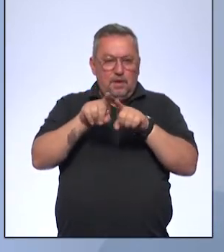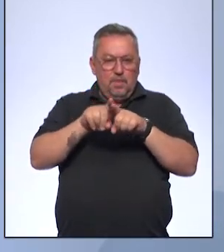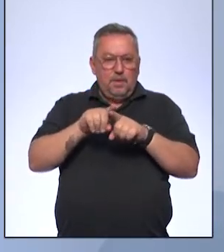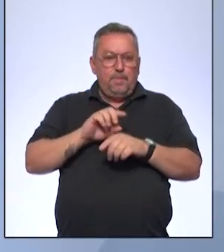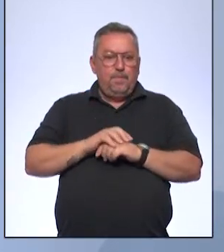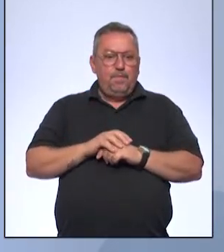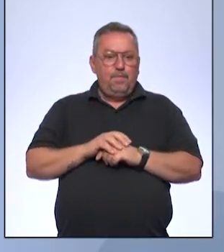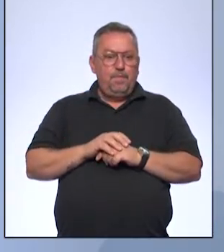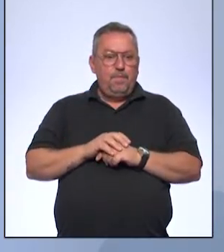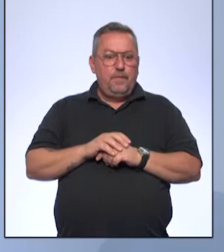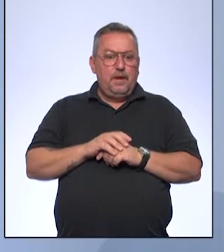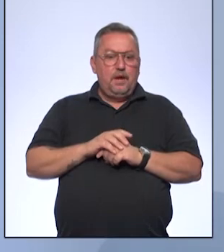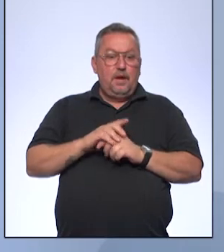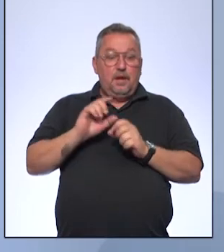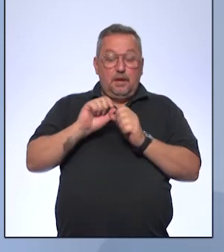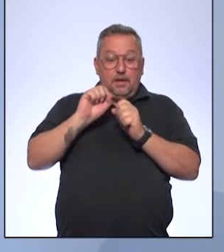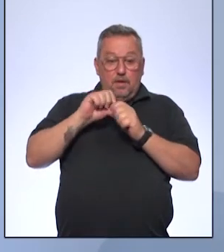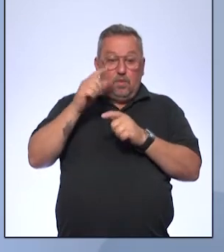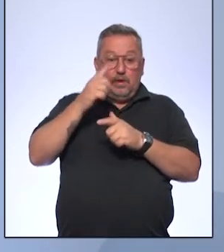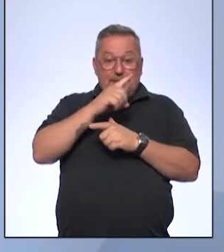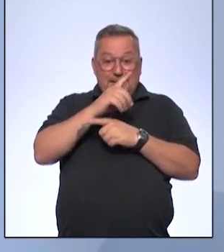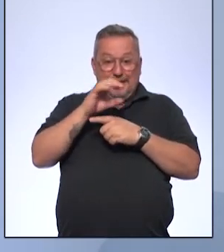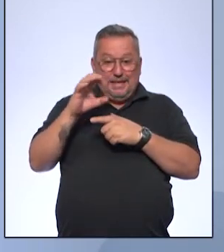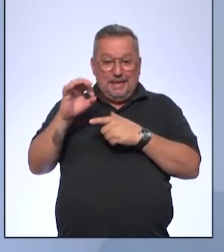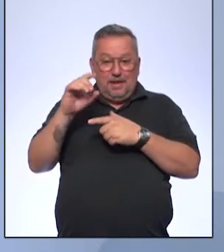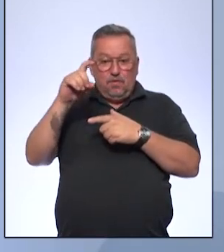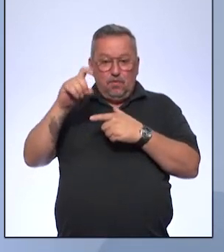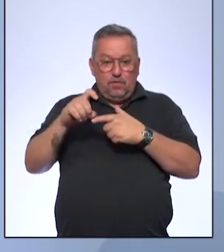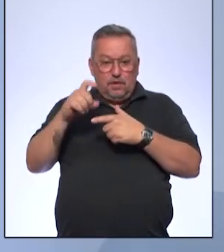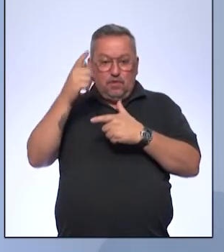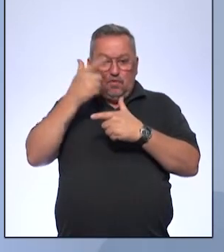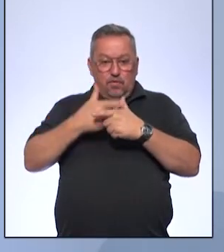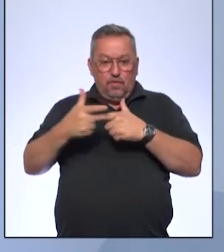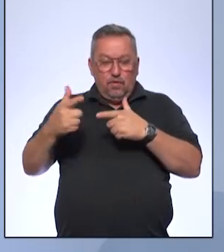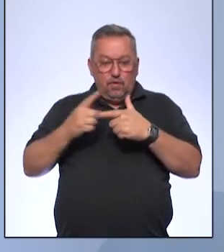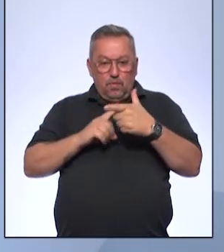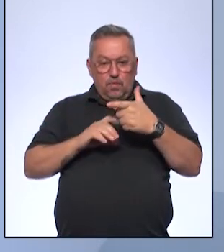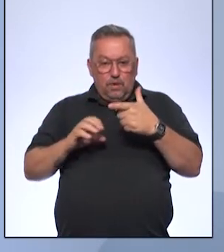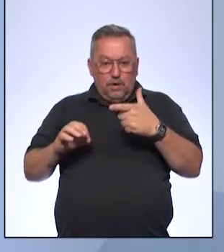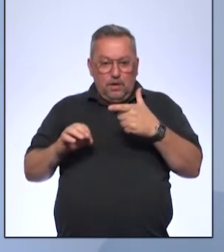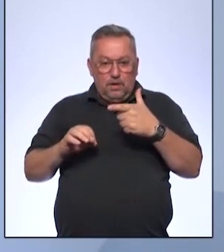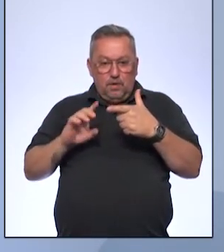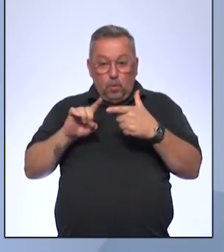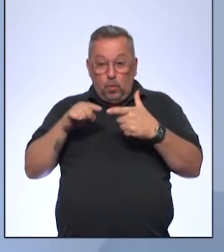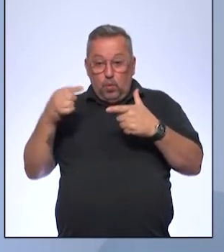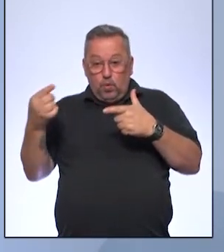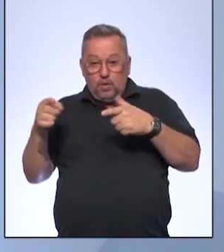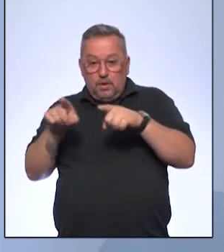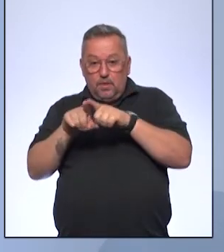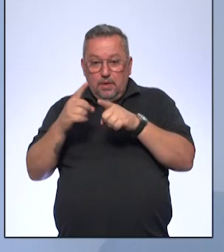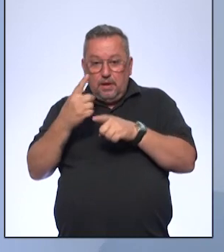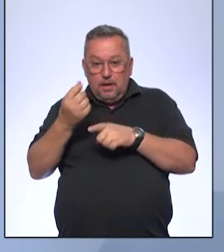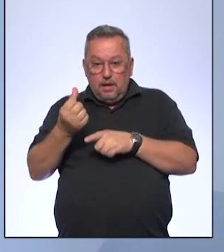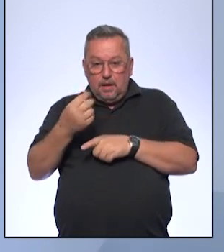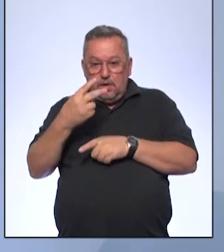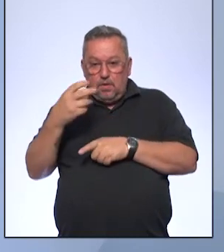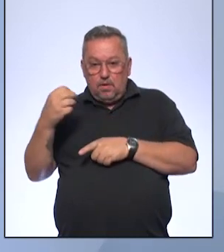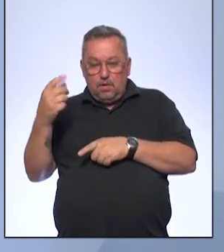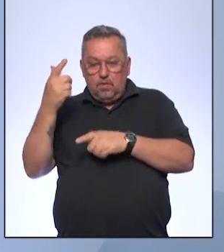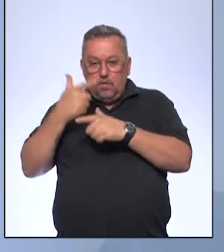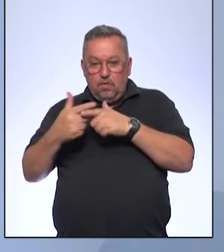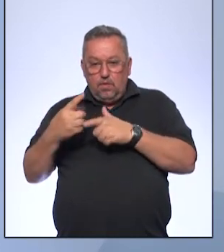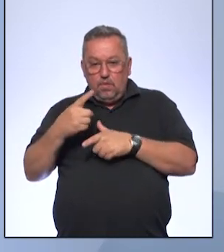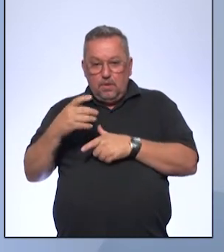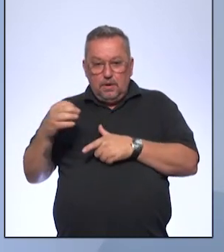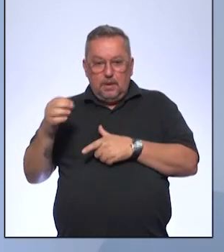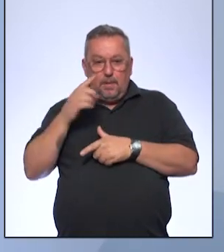E aí, se eu fiz dividir por 100 desse lado, eu faço a mesma coisa para o outro lado, né, Ale? Então, aqui eu divido, né? Vai